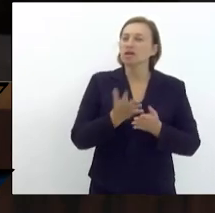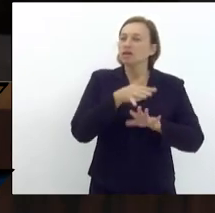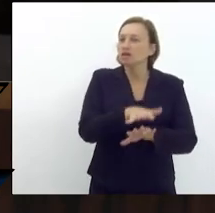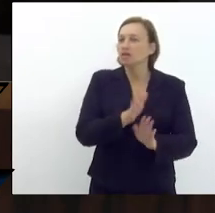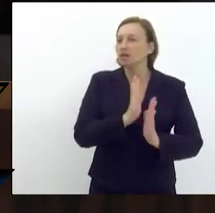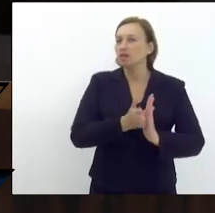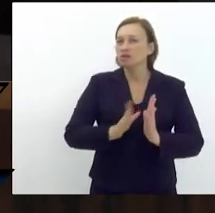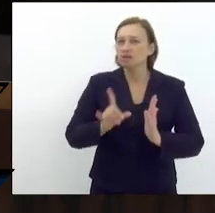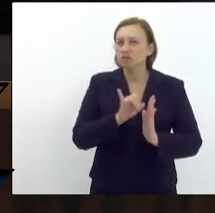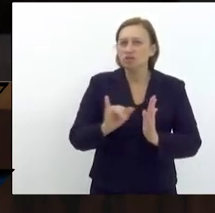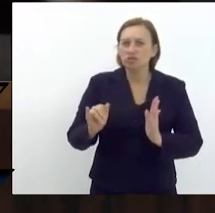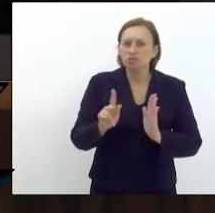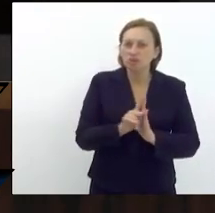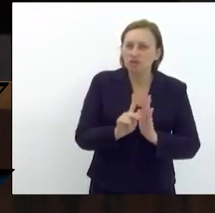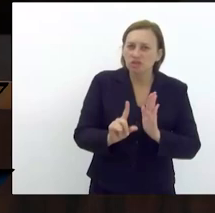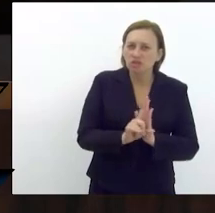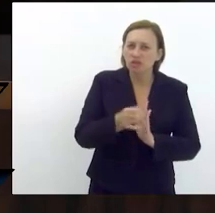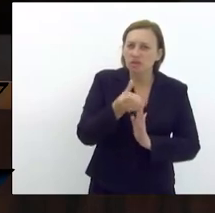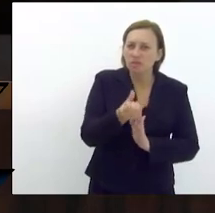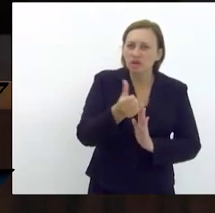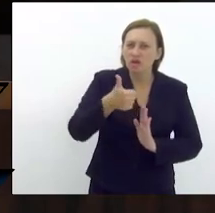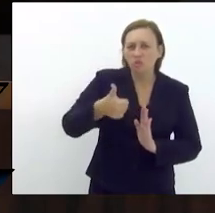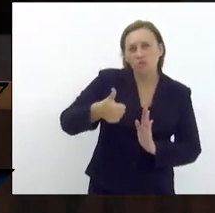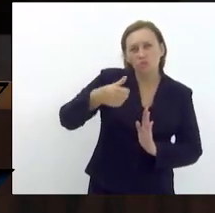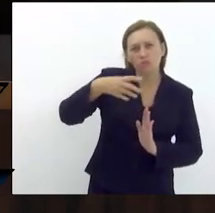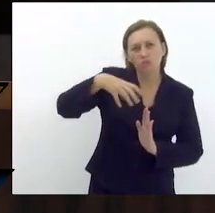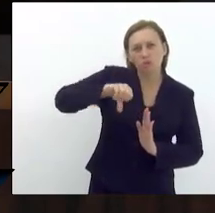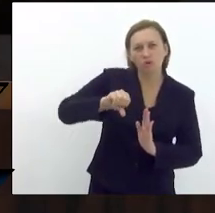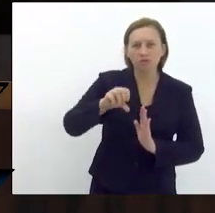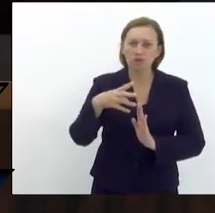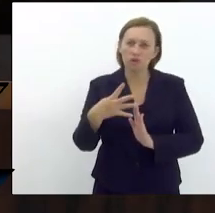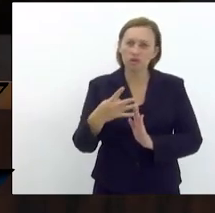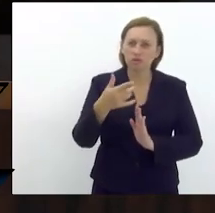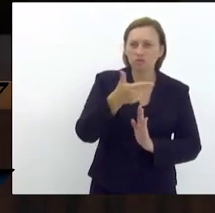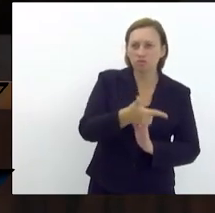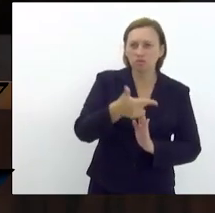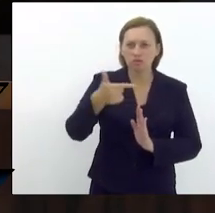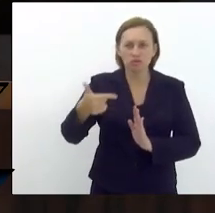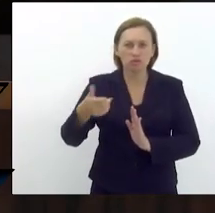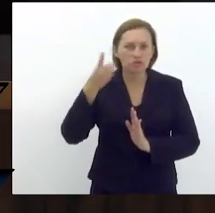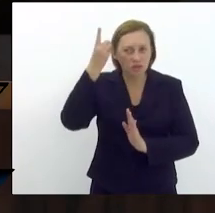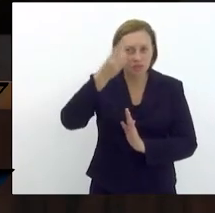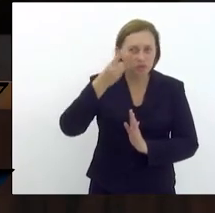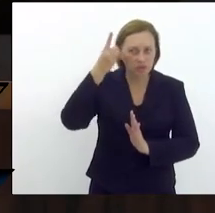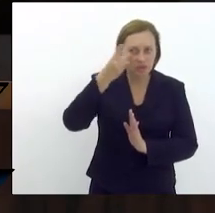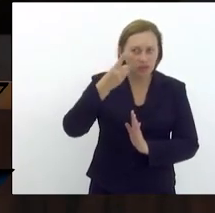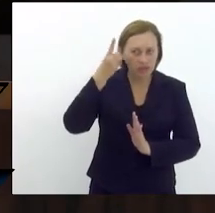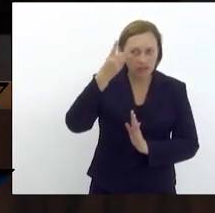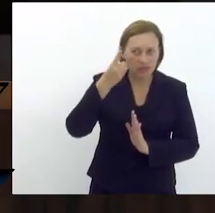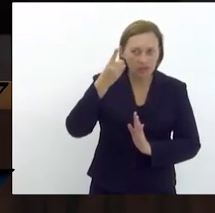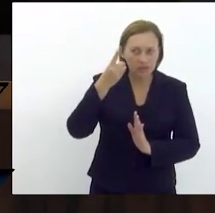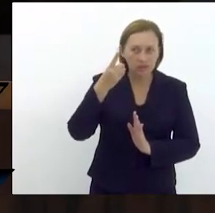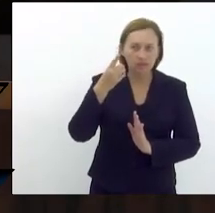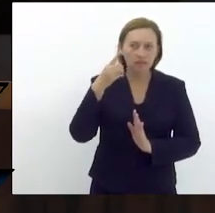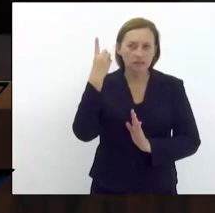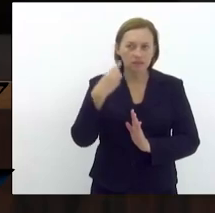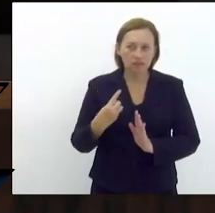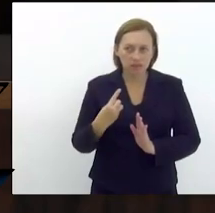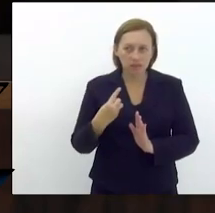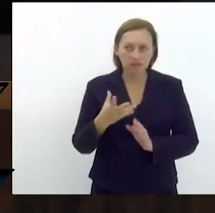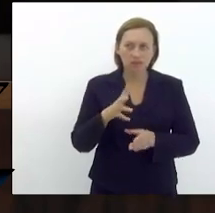inclusão na ordem do dia projeto de lei 6194 de 2022 deputada Dani Monteiro